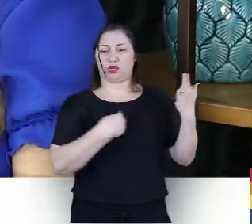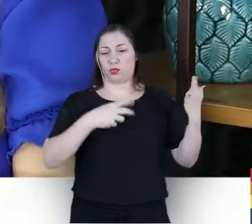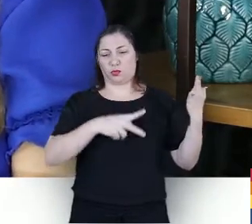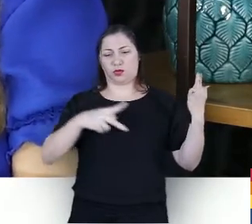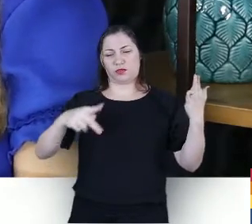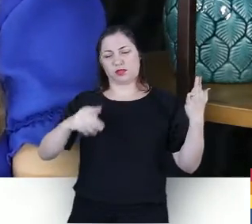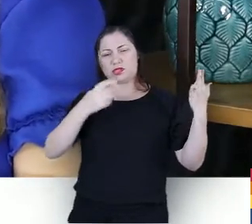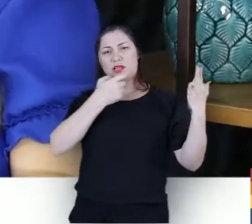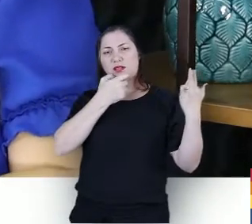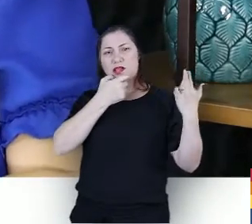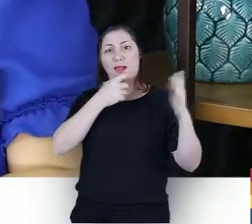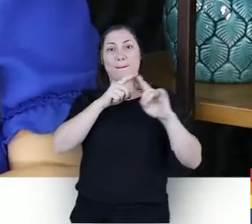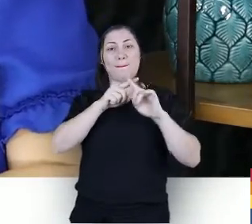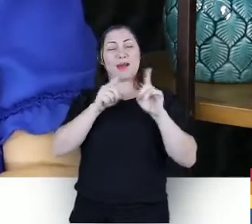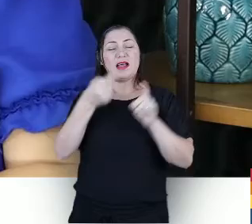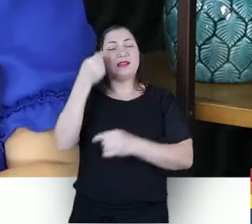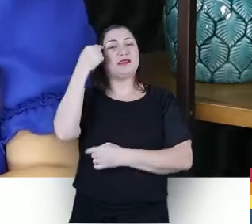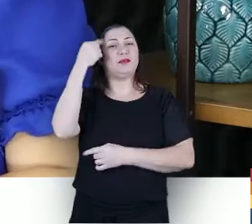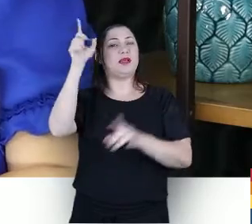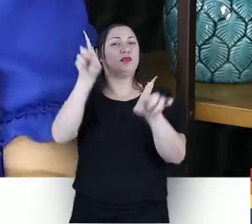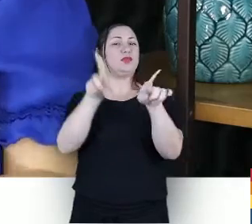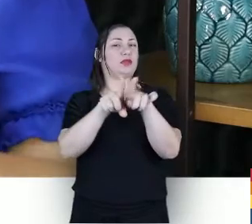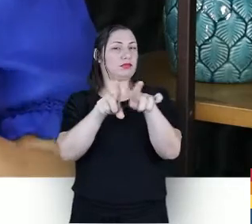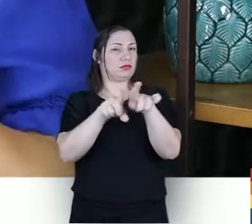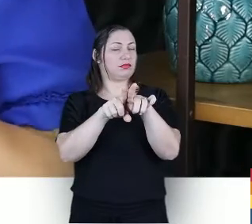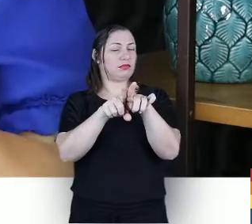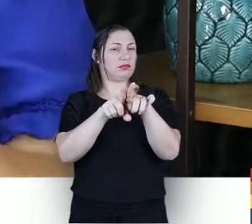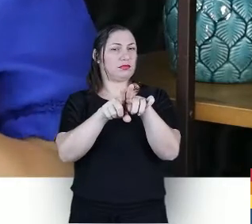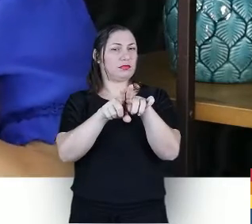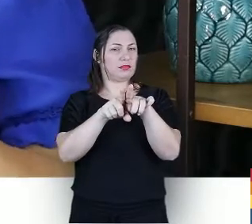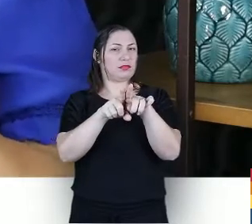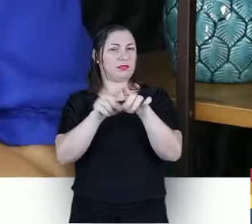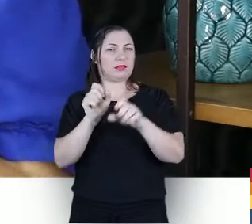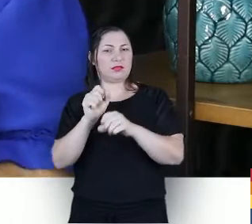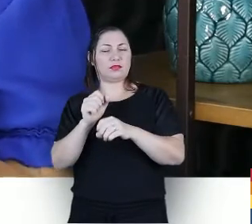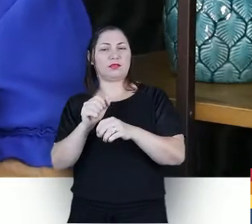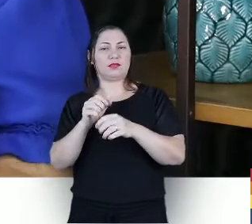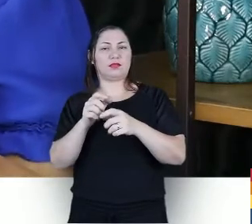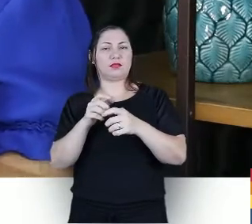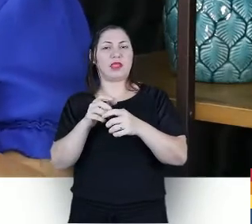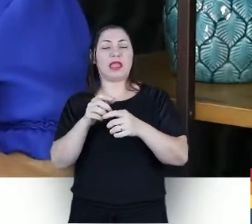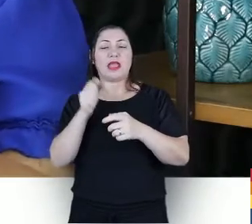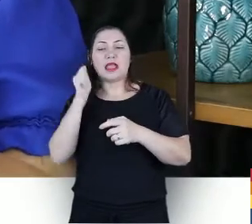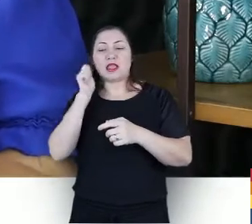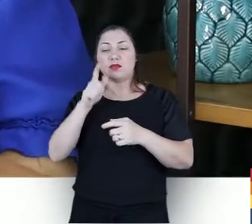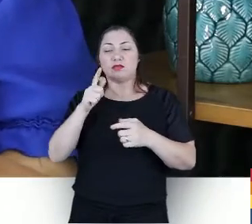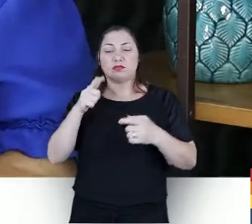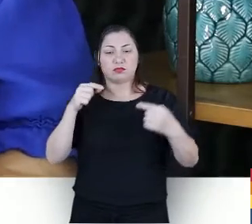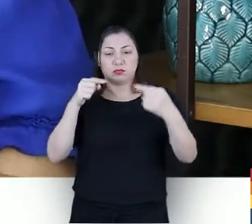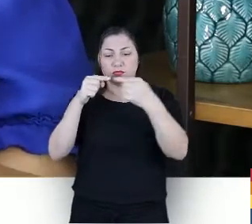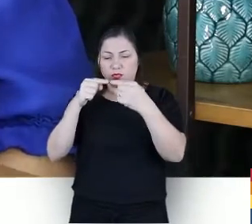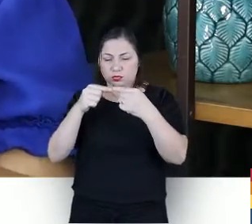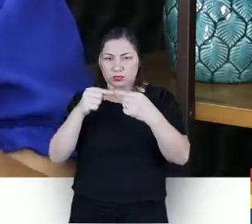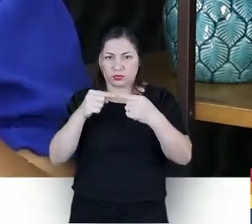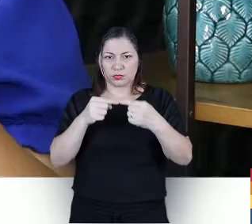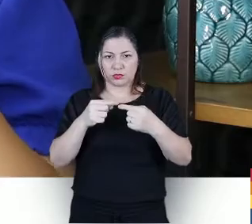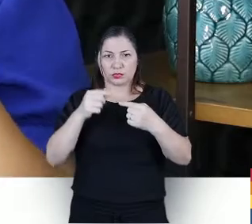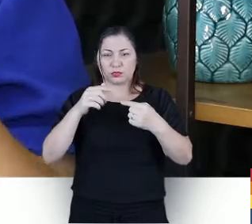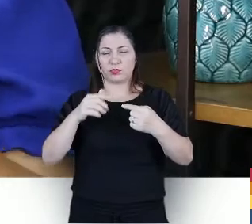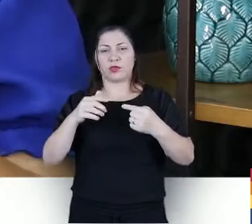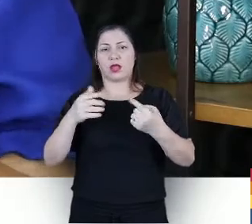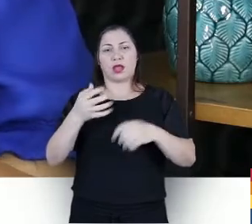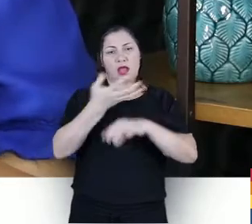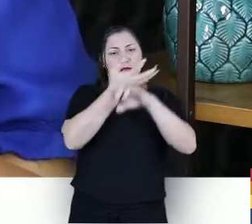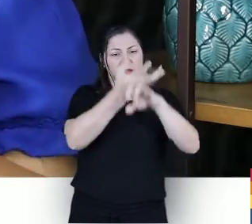e para além daqueles que também estão nas outras áreas. Então, eu tenho que sempre estar no ato do meu planejamento, e aí é por isso que